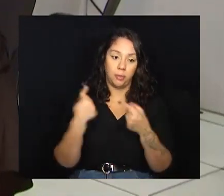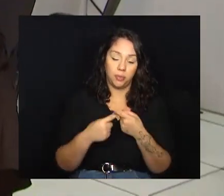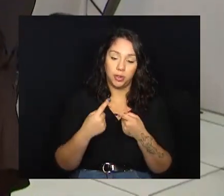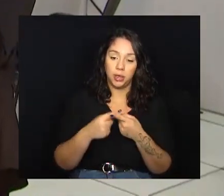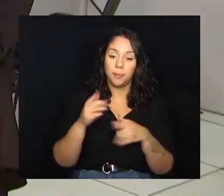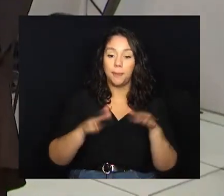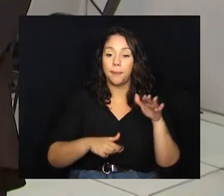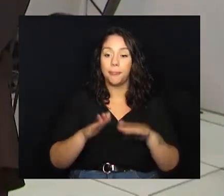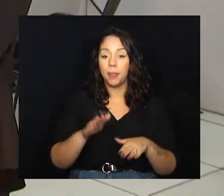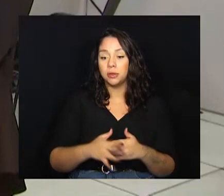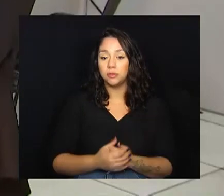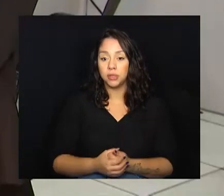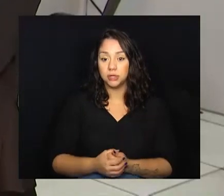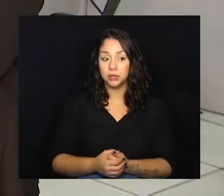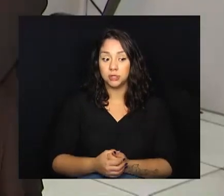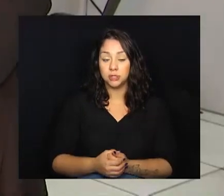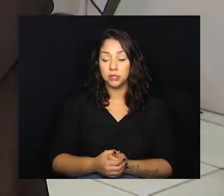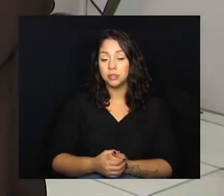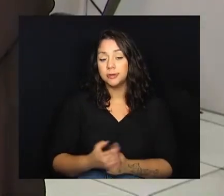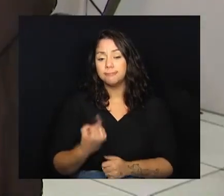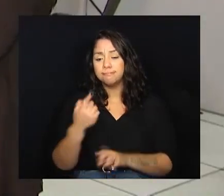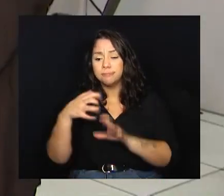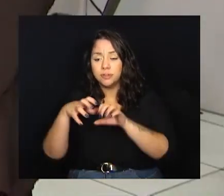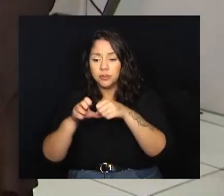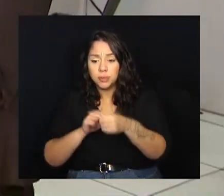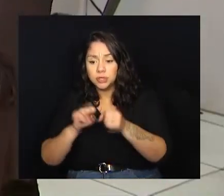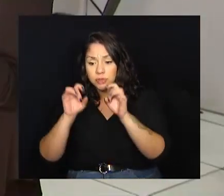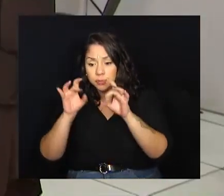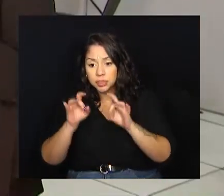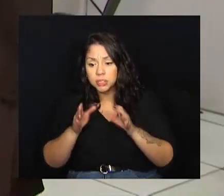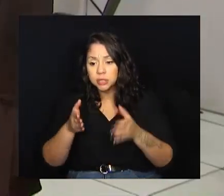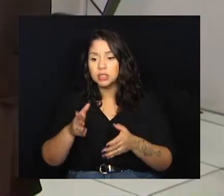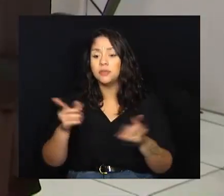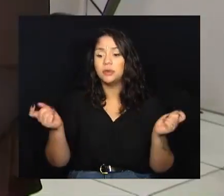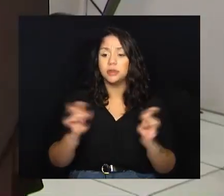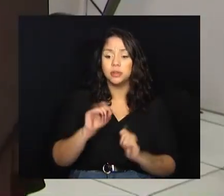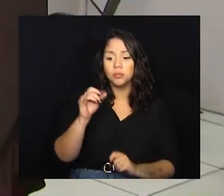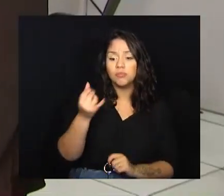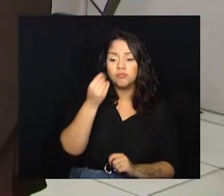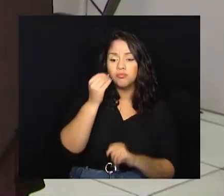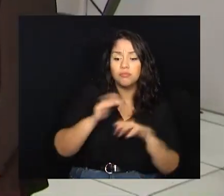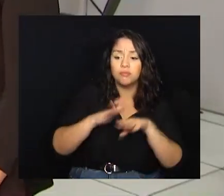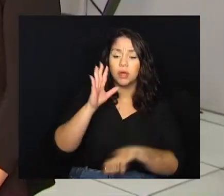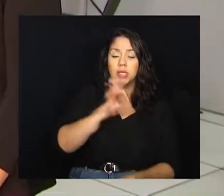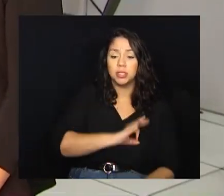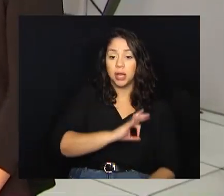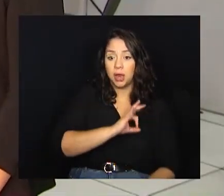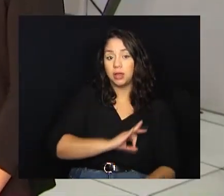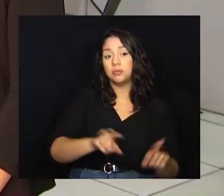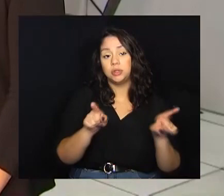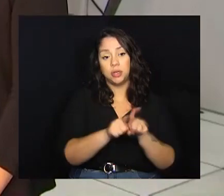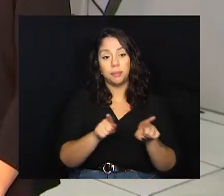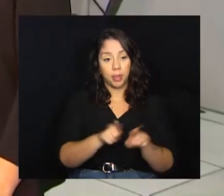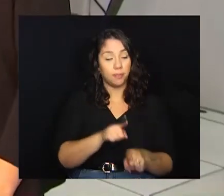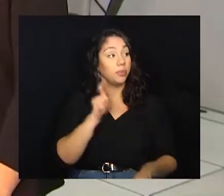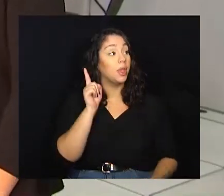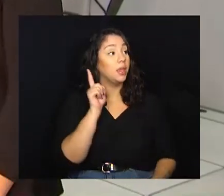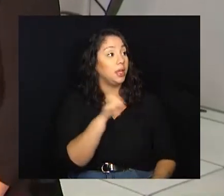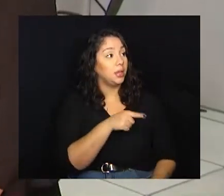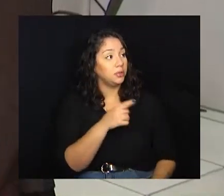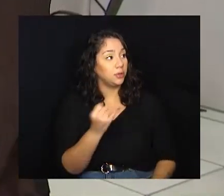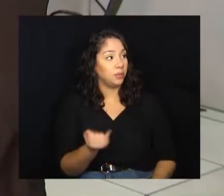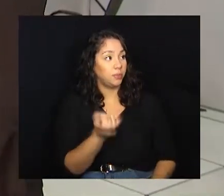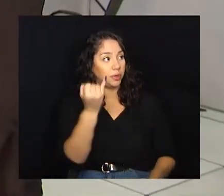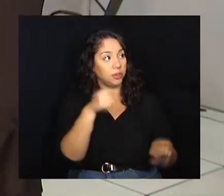uma uma formação específica de da oportunidade de maiores salários também bom isso é importante não é